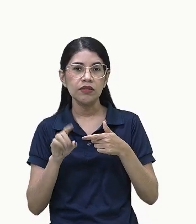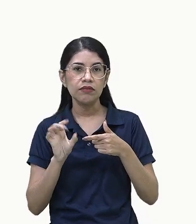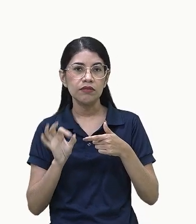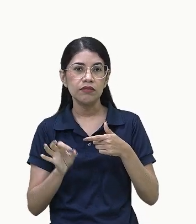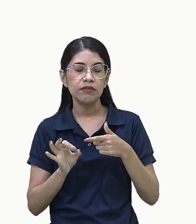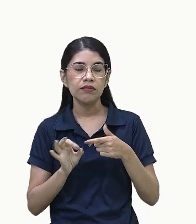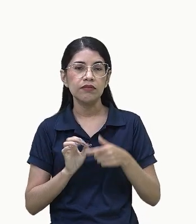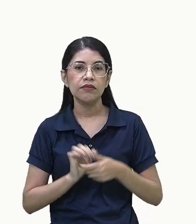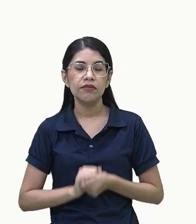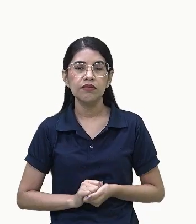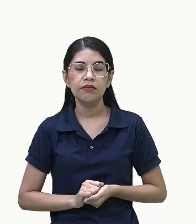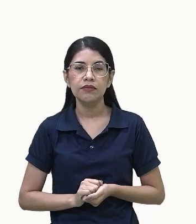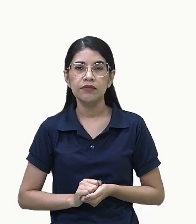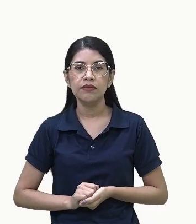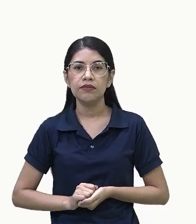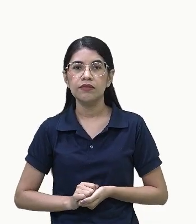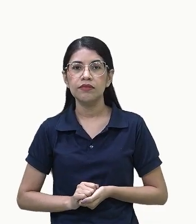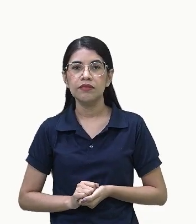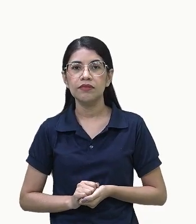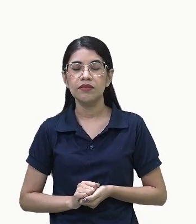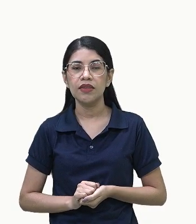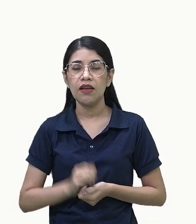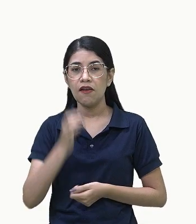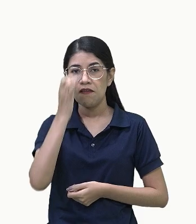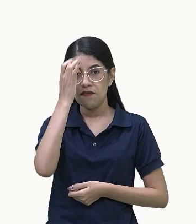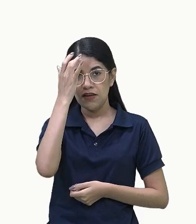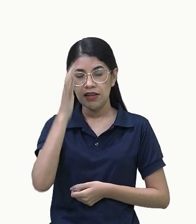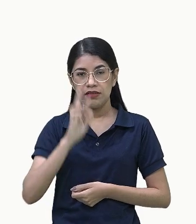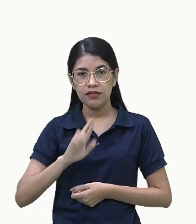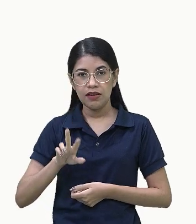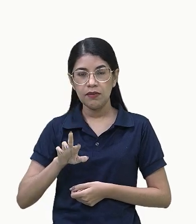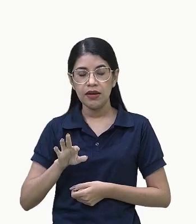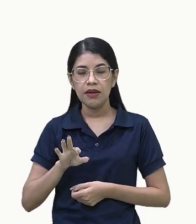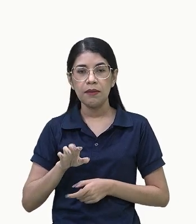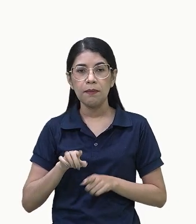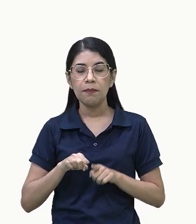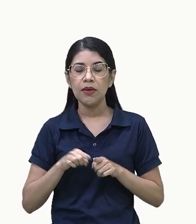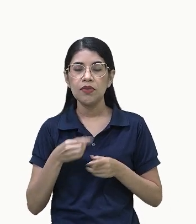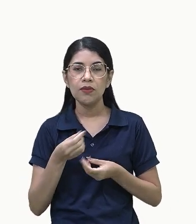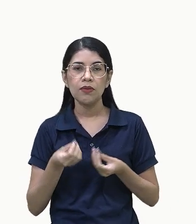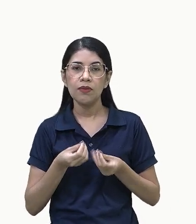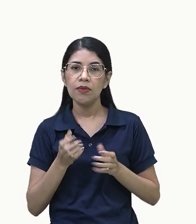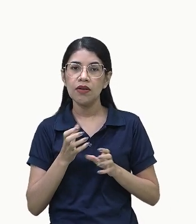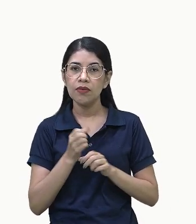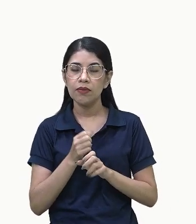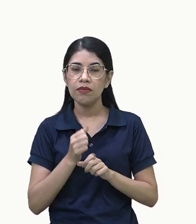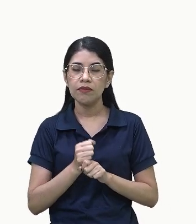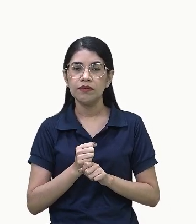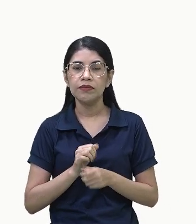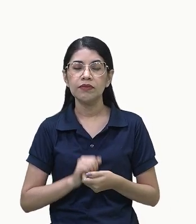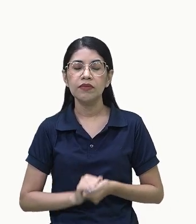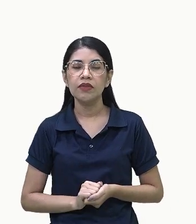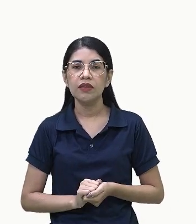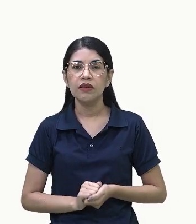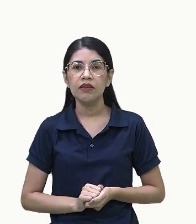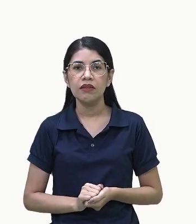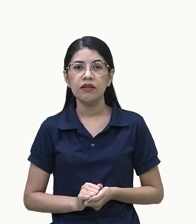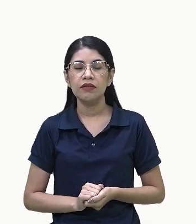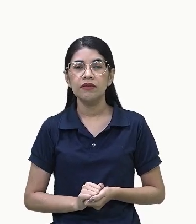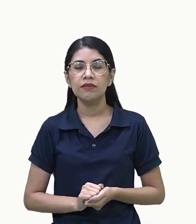Como se fosse fácil. Bem, fácil não é. O que a gente vai fazer, então? A gente vai